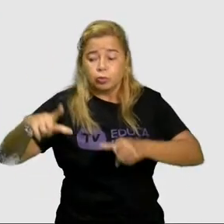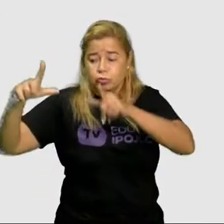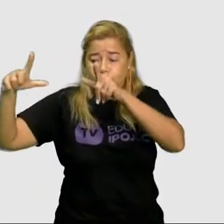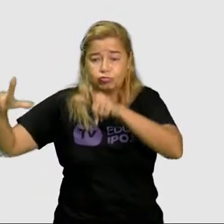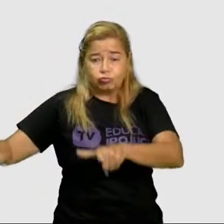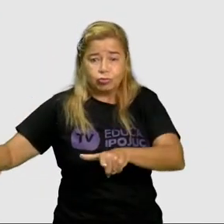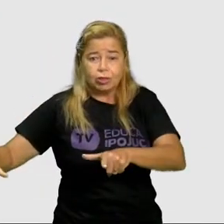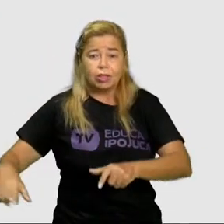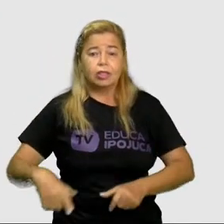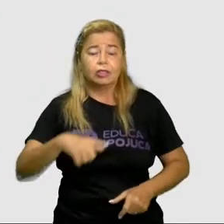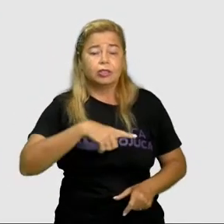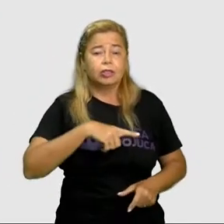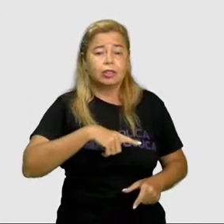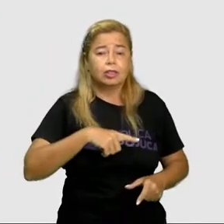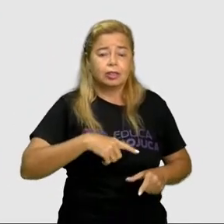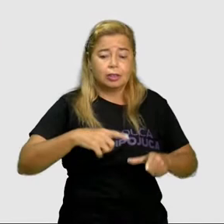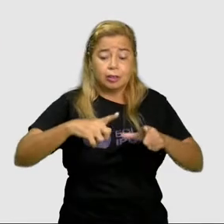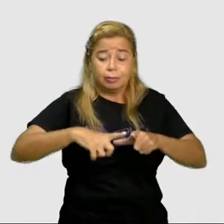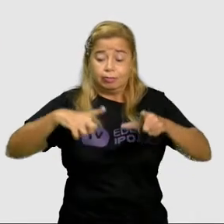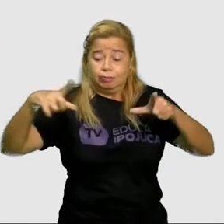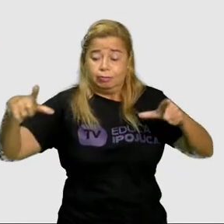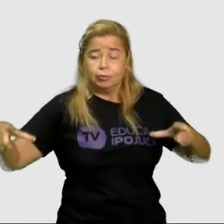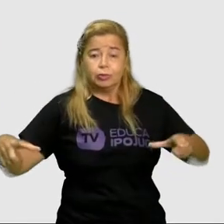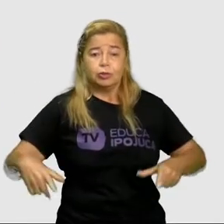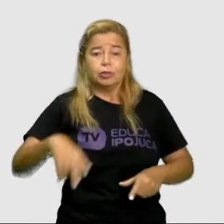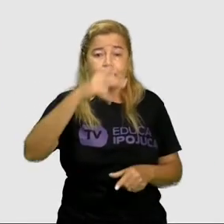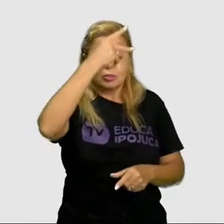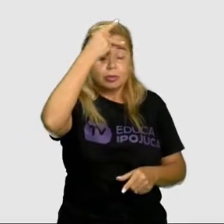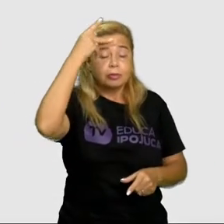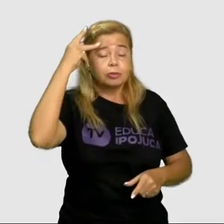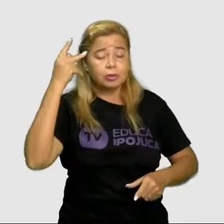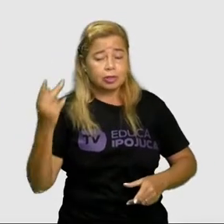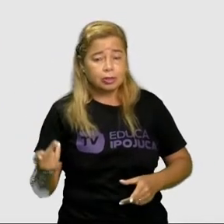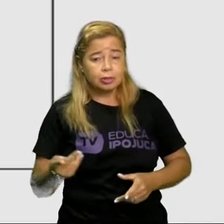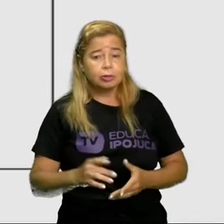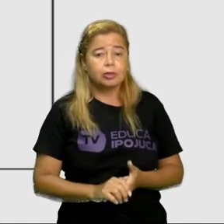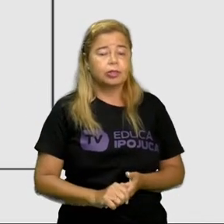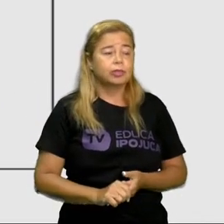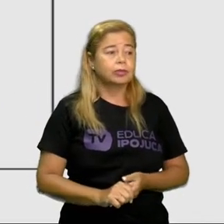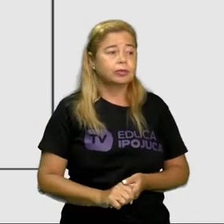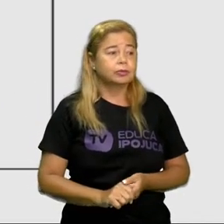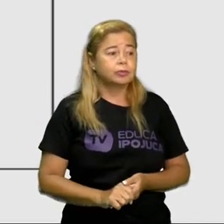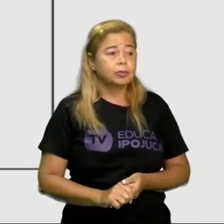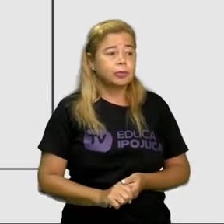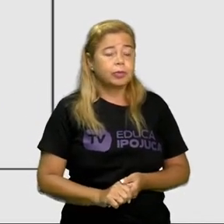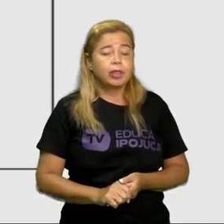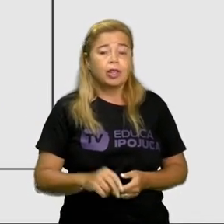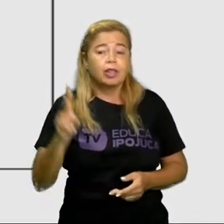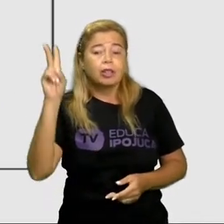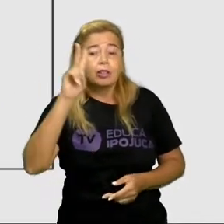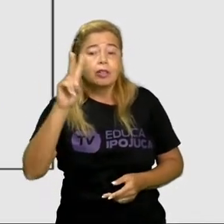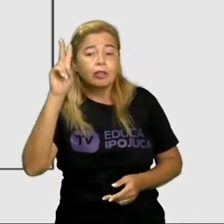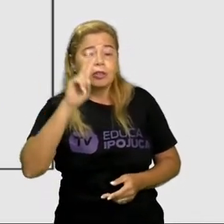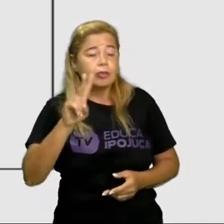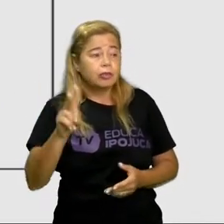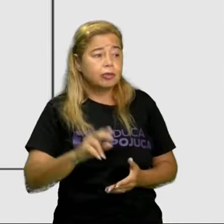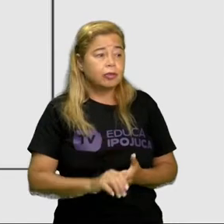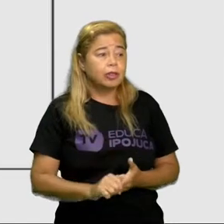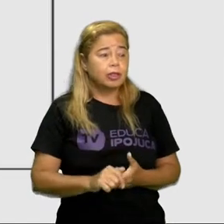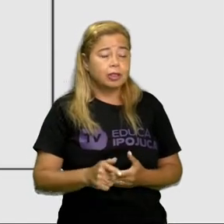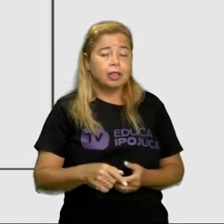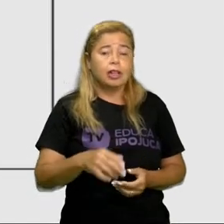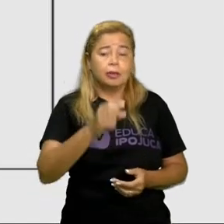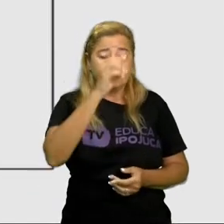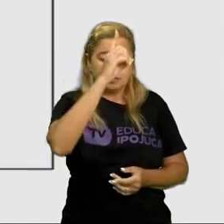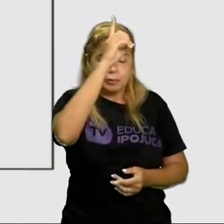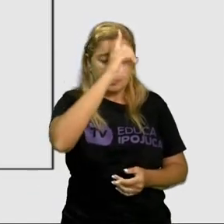concentrada, que é o caso das regiões metropolitanas do sudeste e do nordeste. É o que a gente vê aqui, ó. Grande parte que está